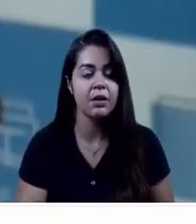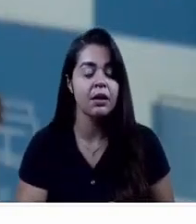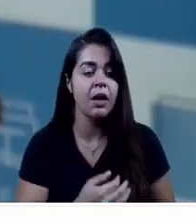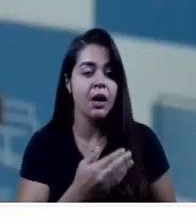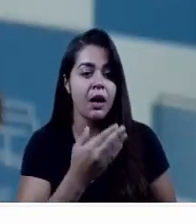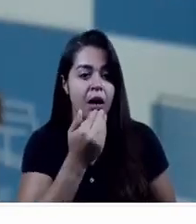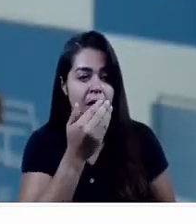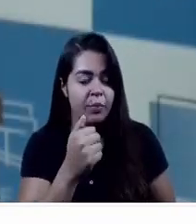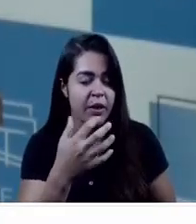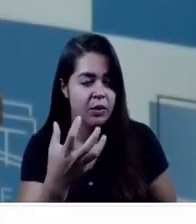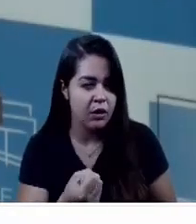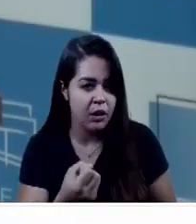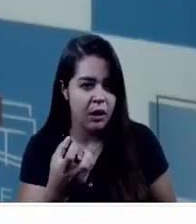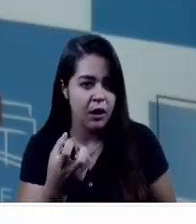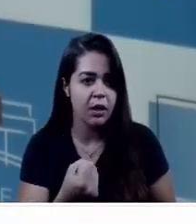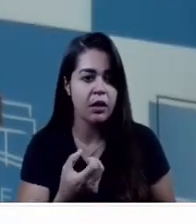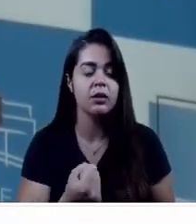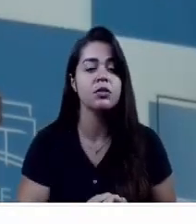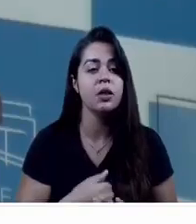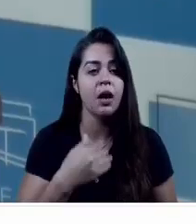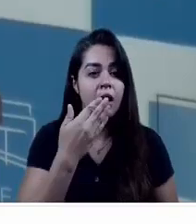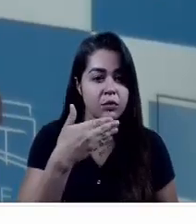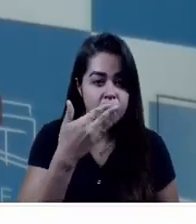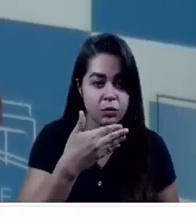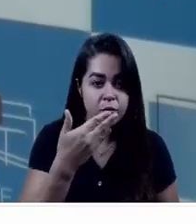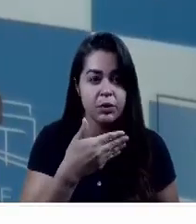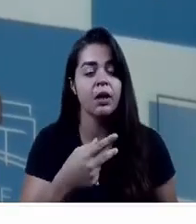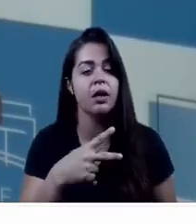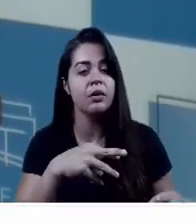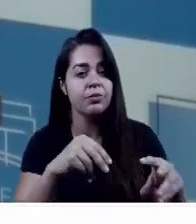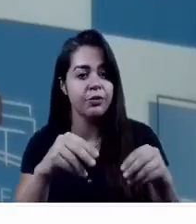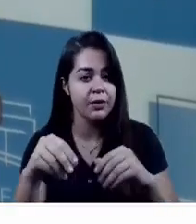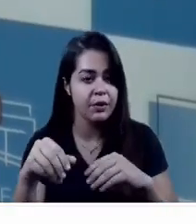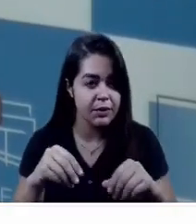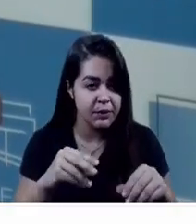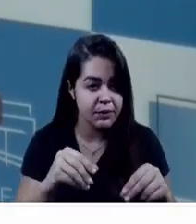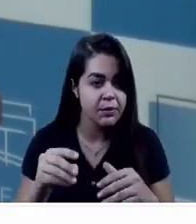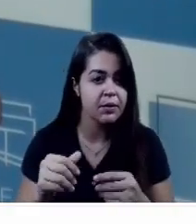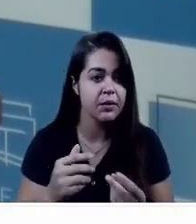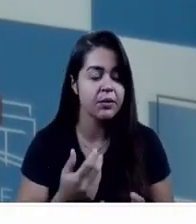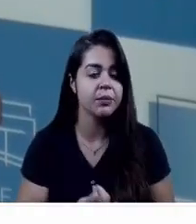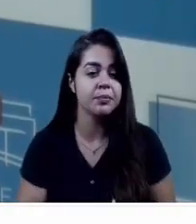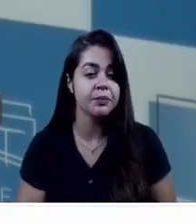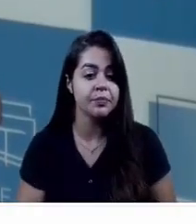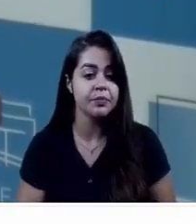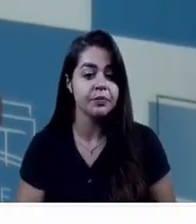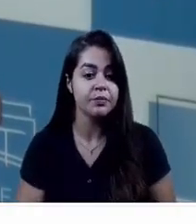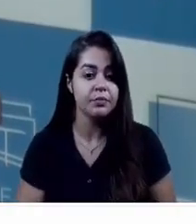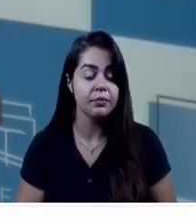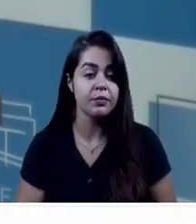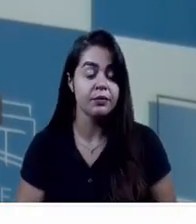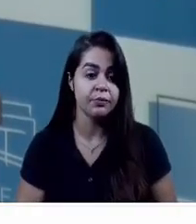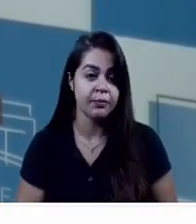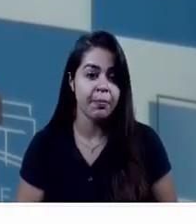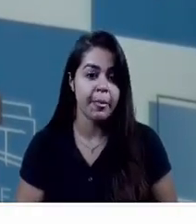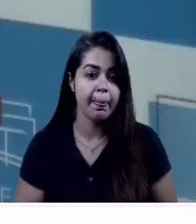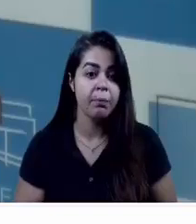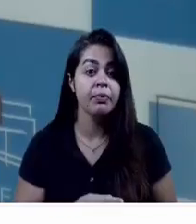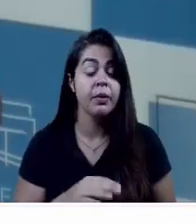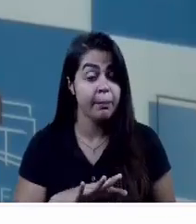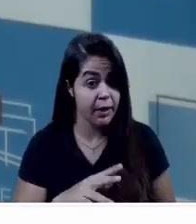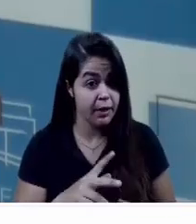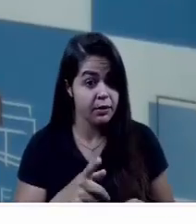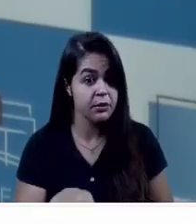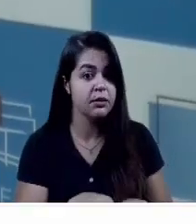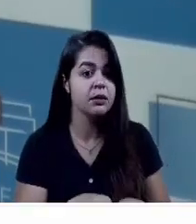a farinha, colocando assim popularmente, mas eles também ensinam as famílias a